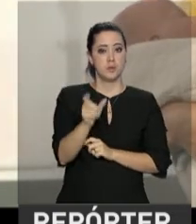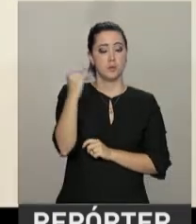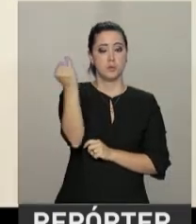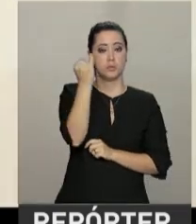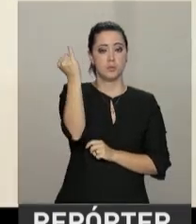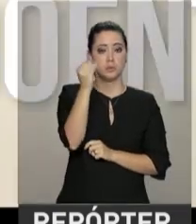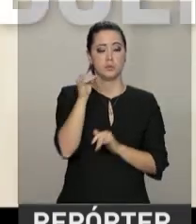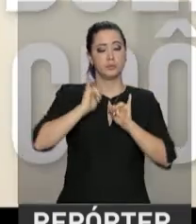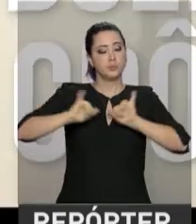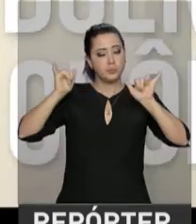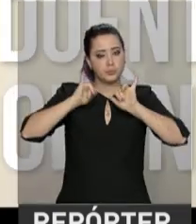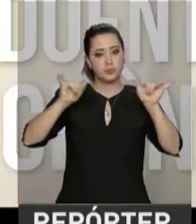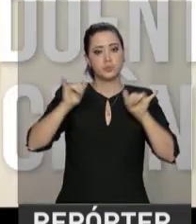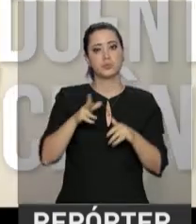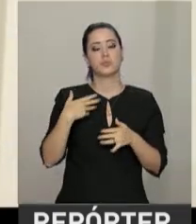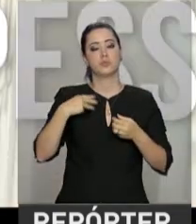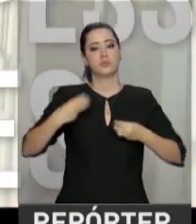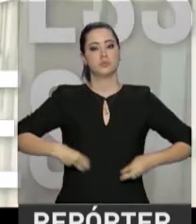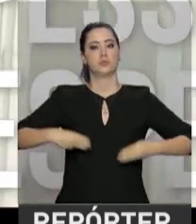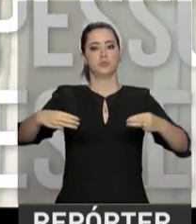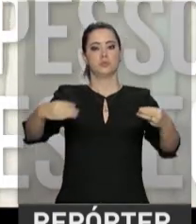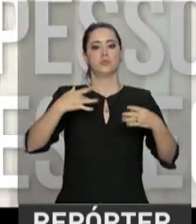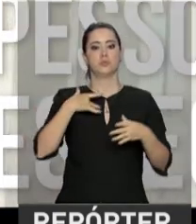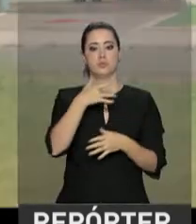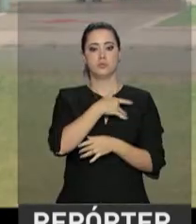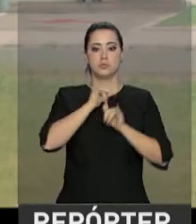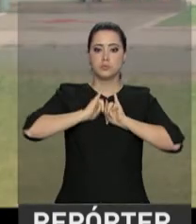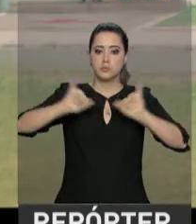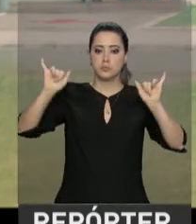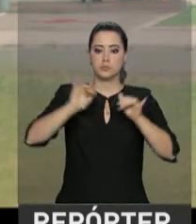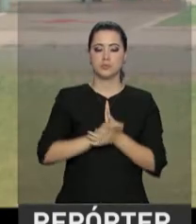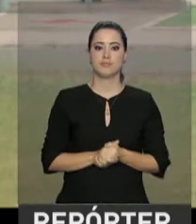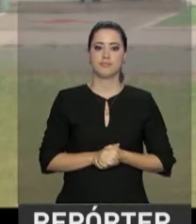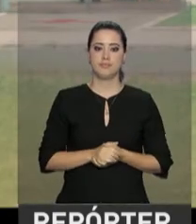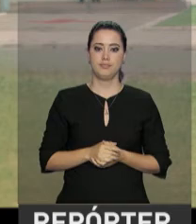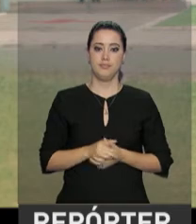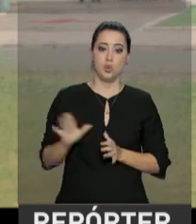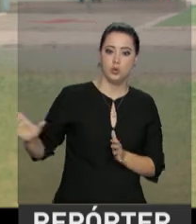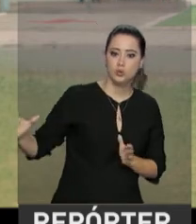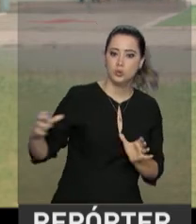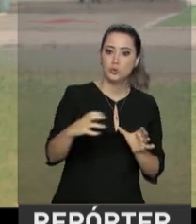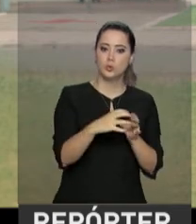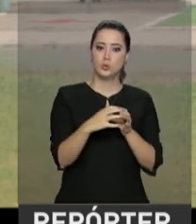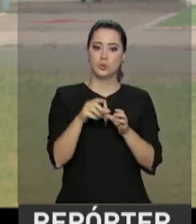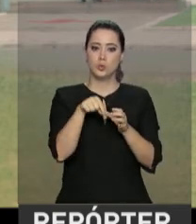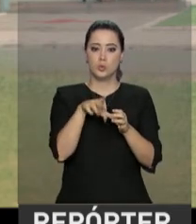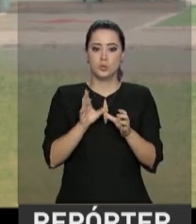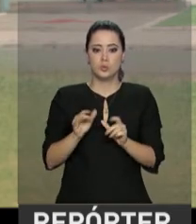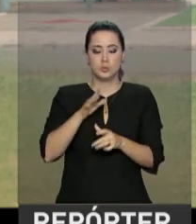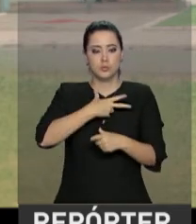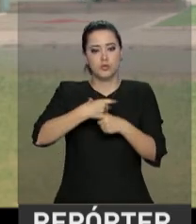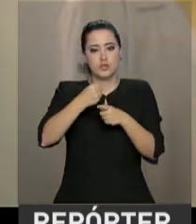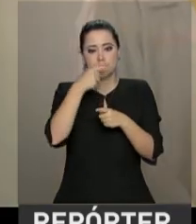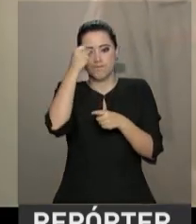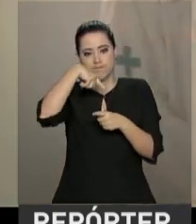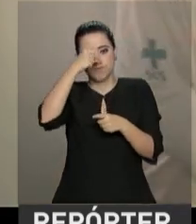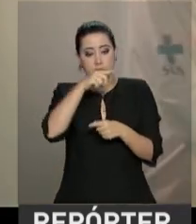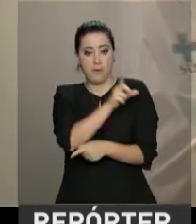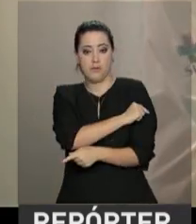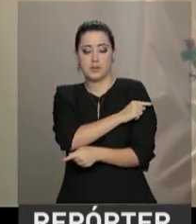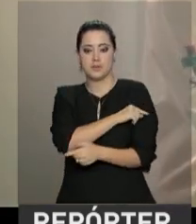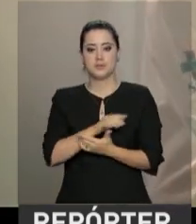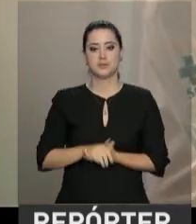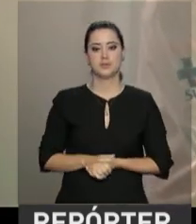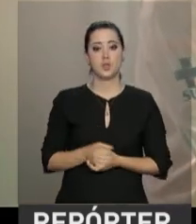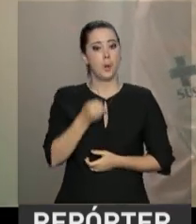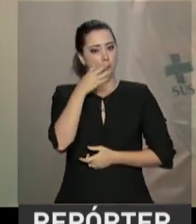do ministério da saúde neste ano e dá o recado é isso aí é para o time que venceu em abril face neste vôo a